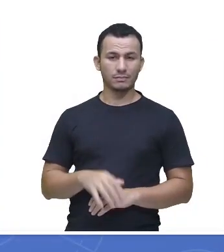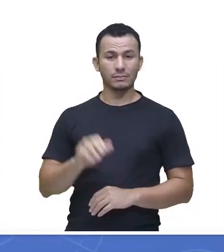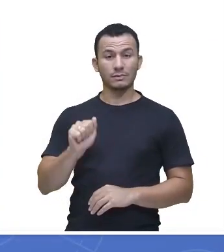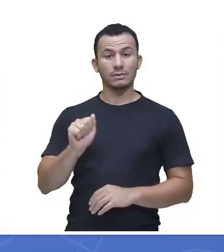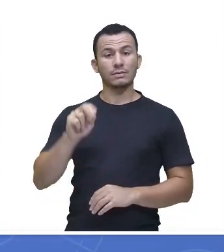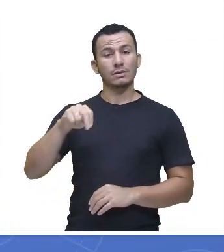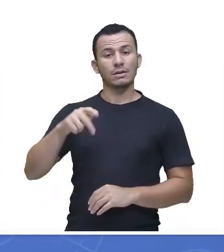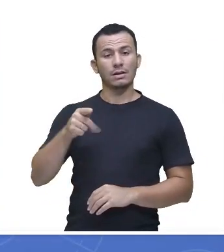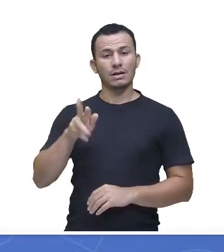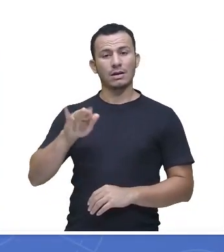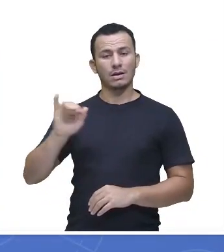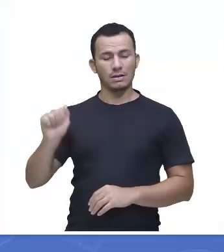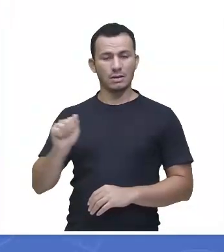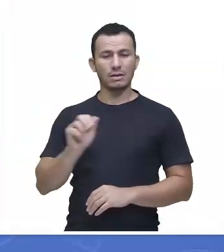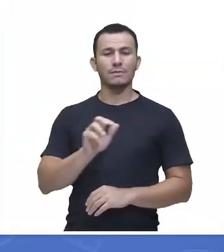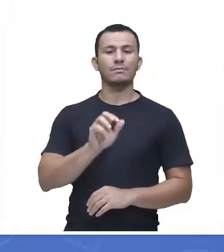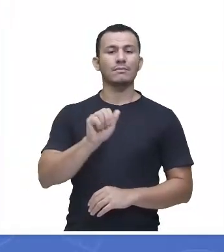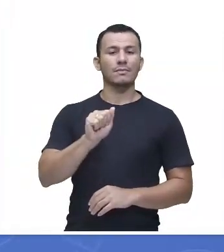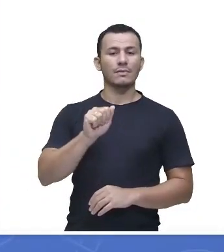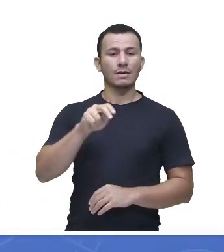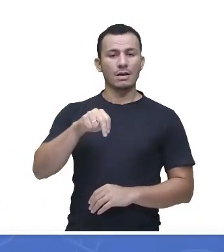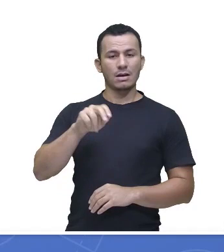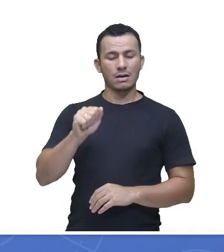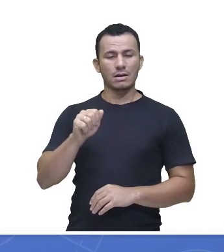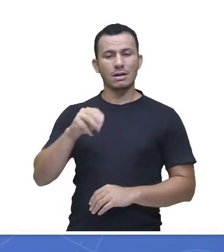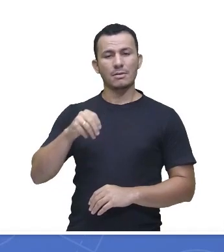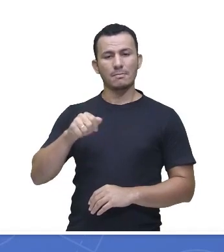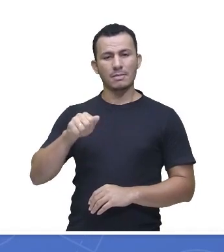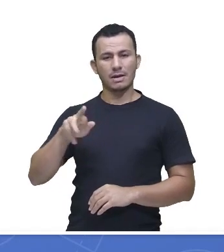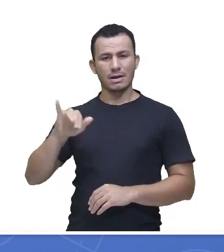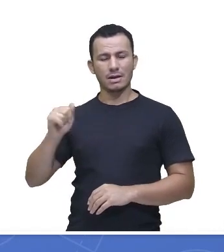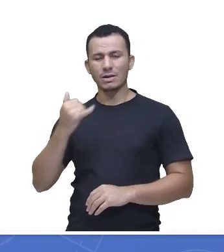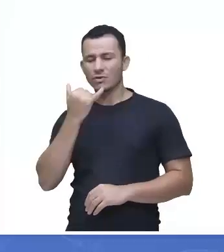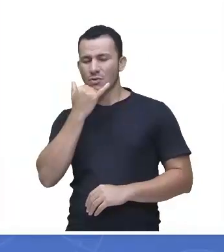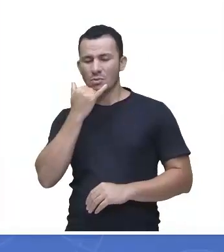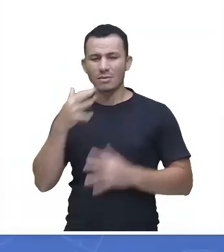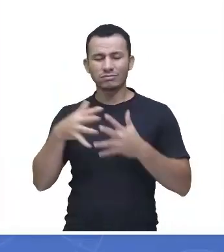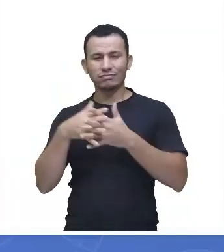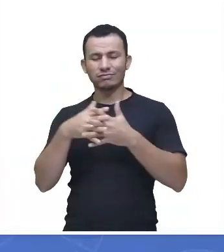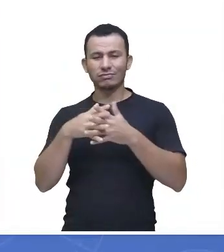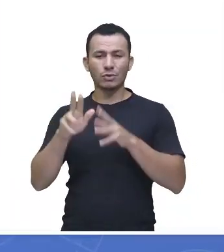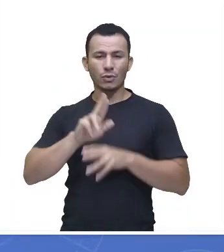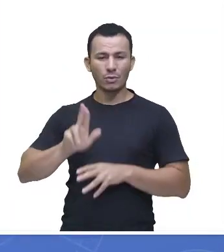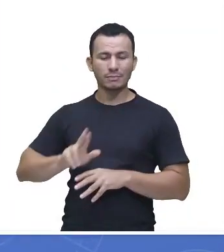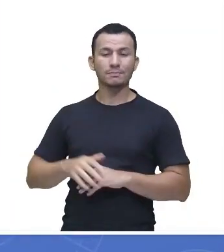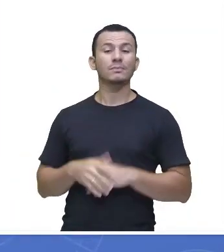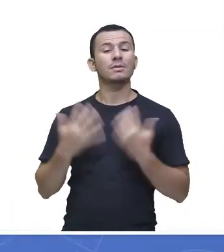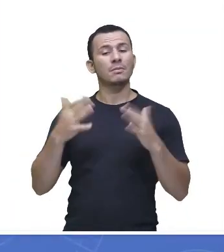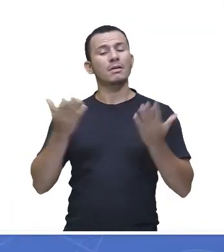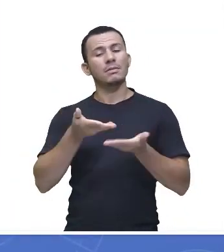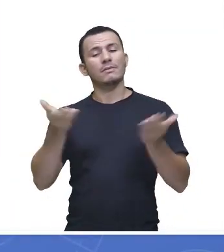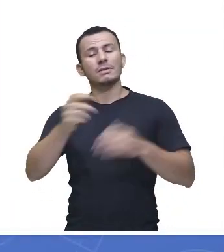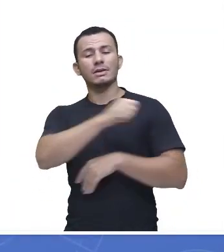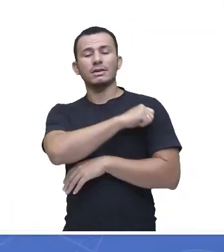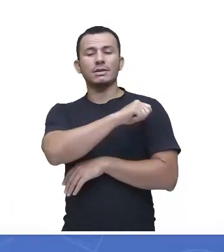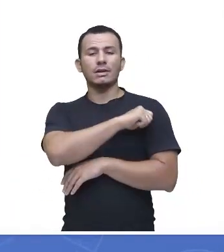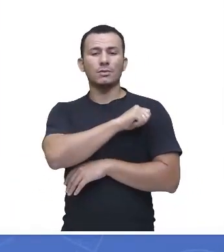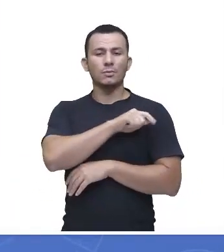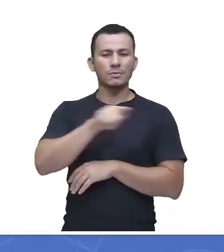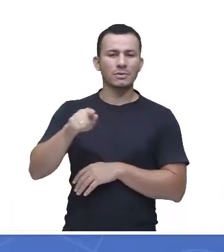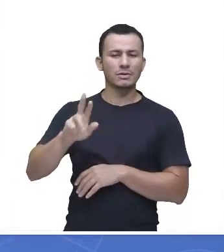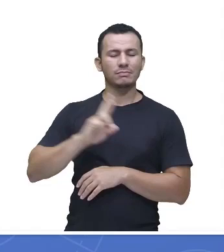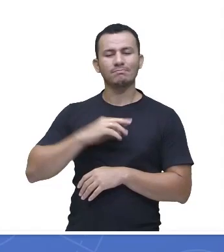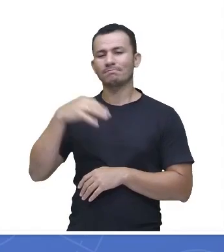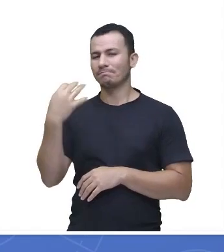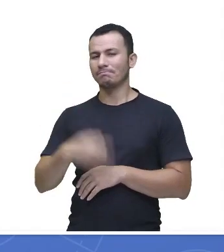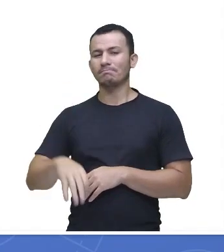Angria, eu acho, Ana Maria, desculpe, às vezes passa muito rápido, não conseguimos ler. Fernando, parabéns, meus queridos, vocês que acertaram